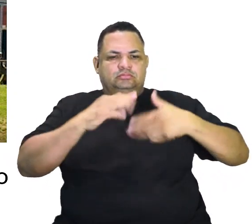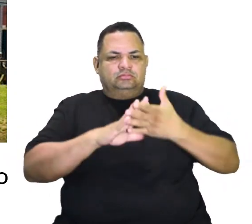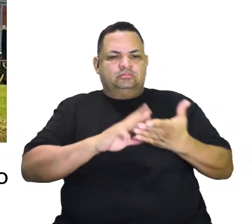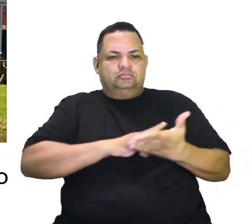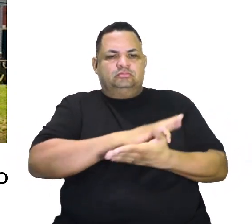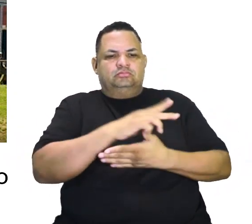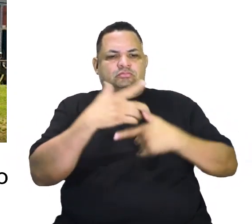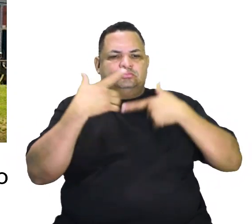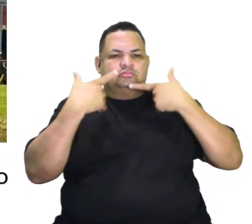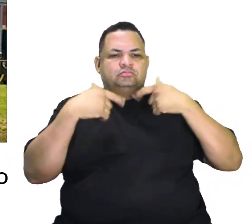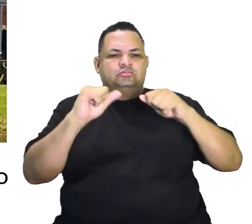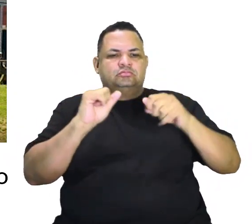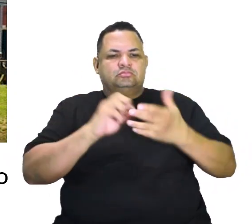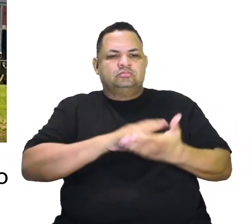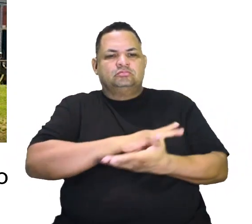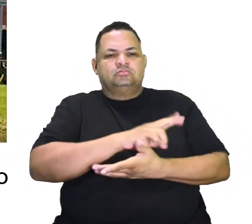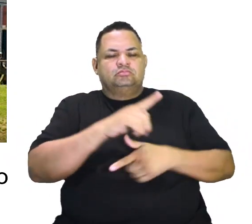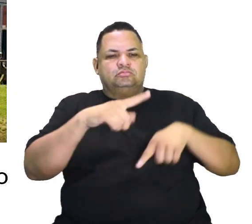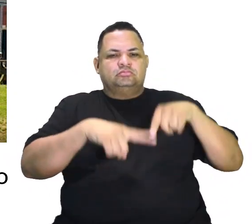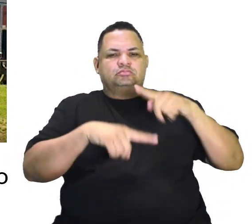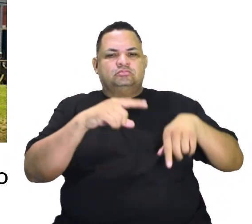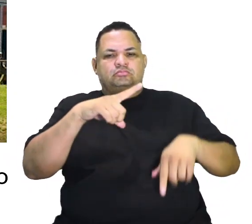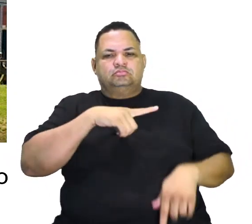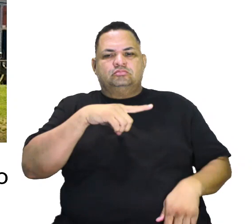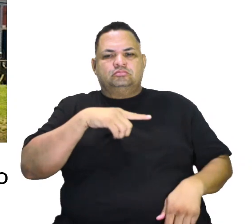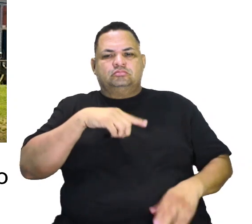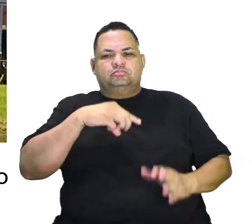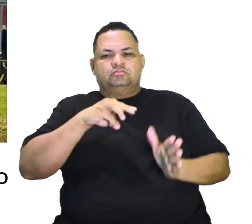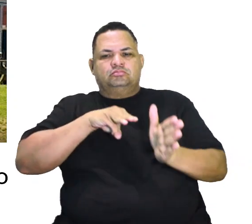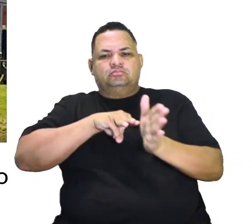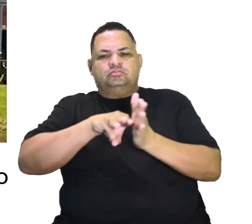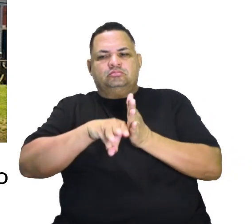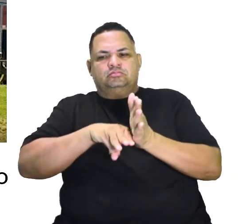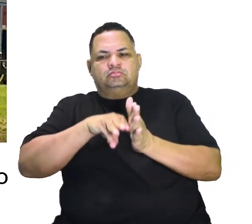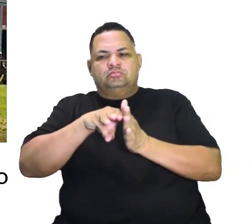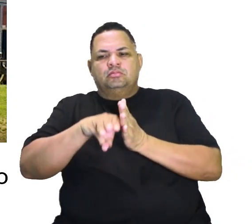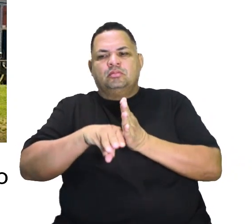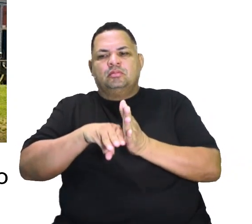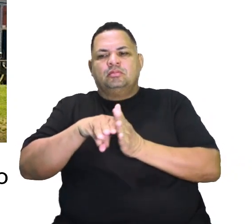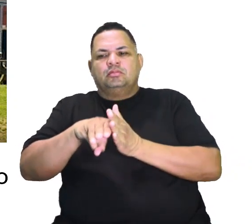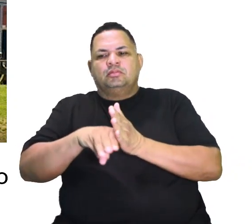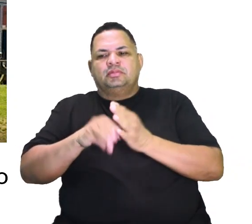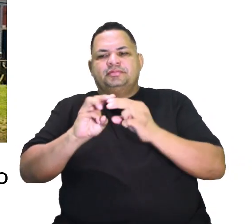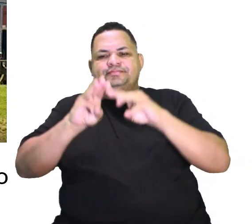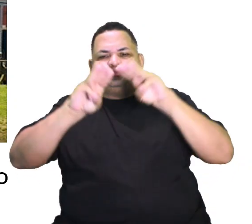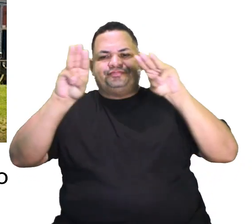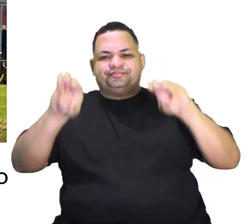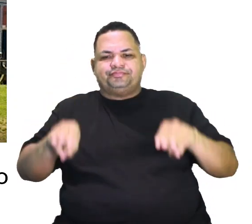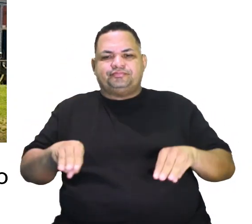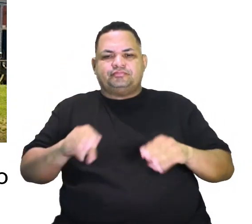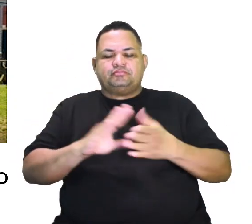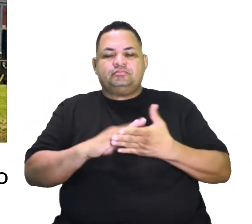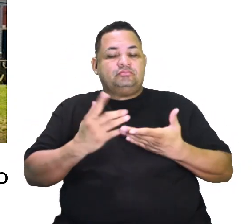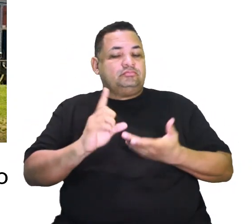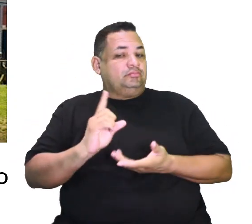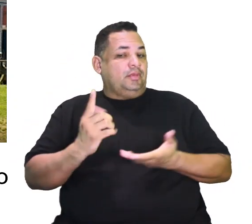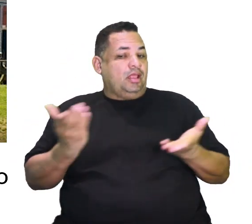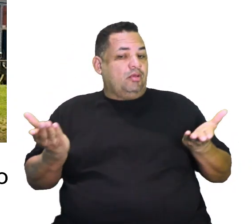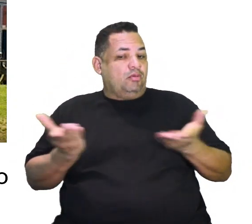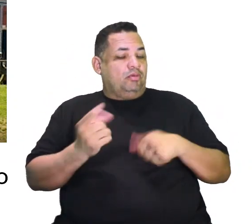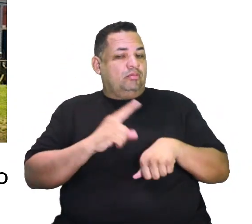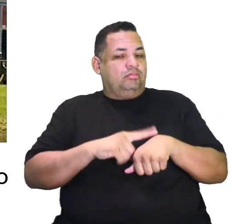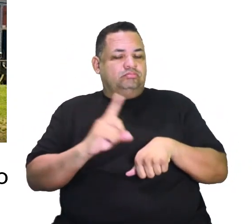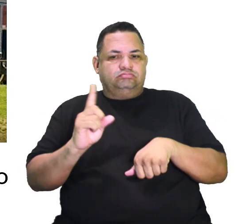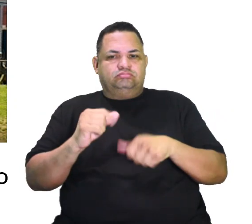linguagens, diversos materiais. Nós temos o Museu Ferroviário, que no momento eu acho que não está disponível à